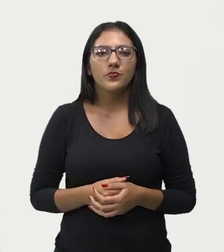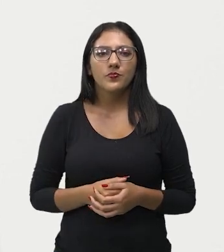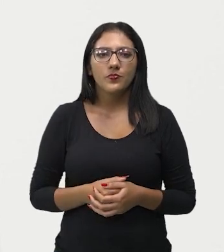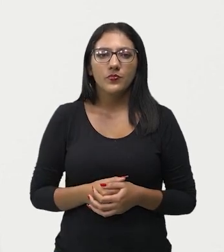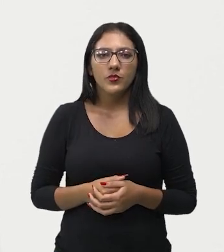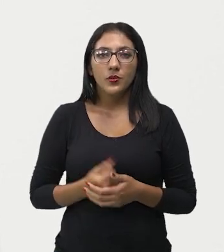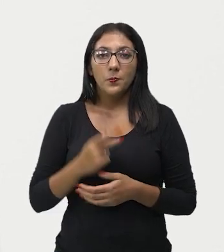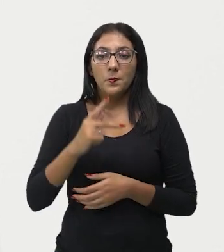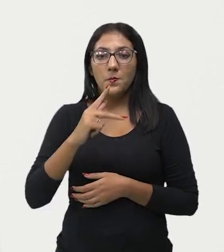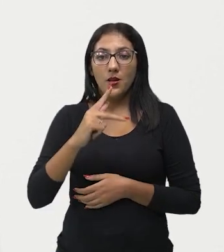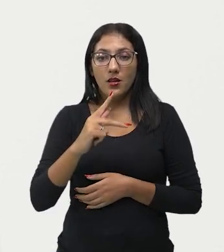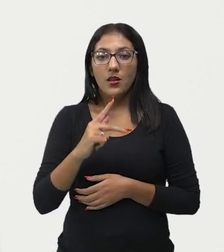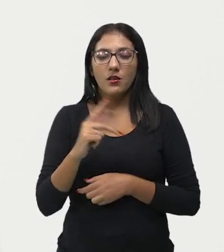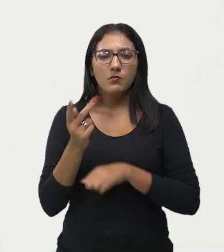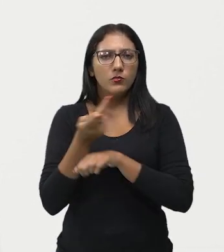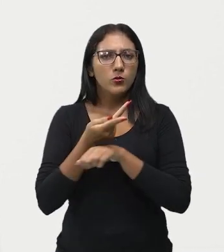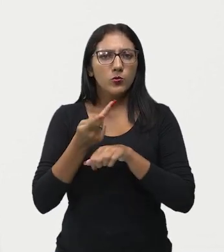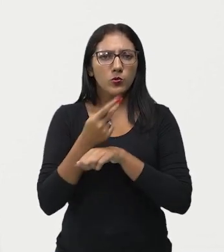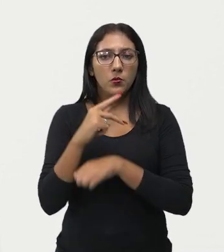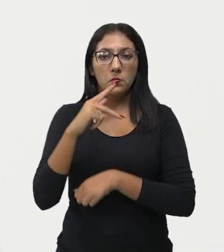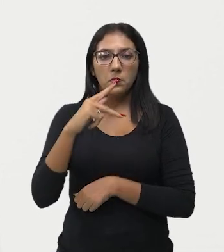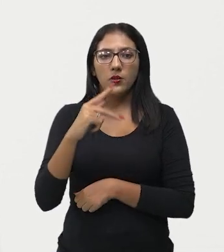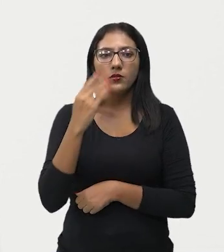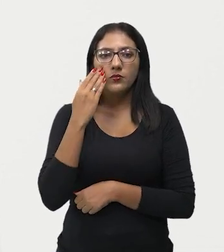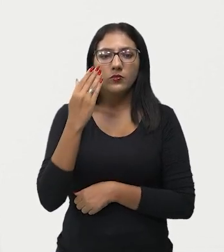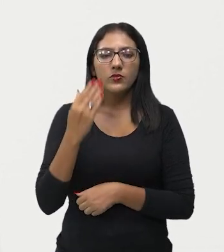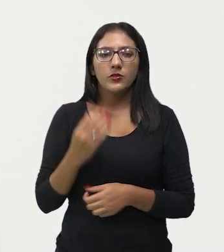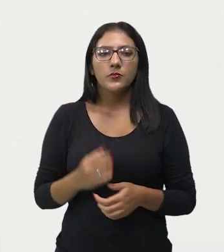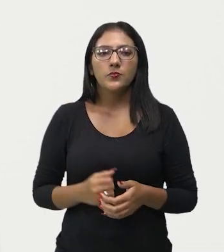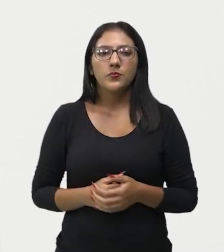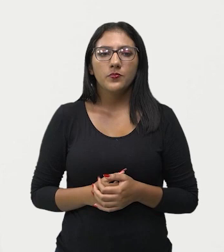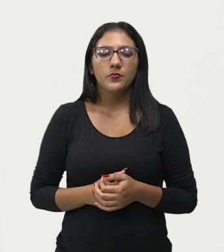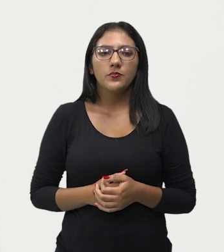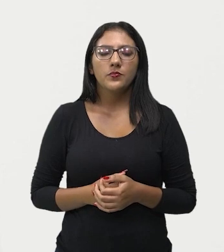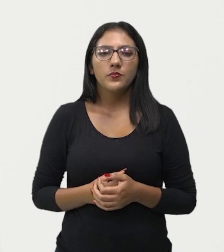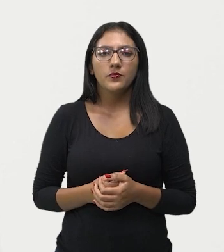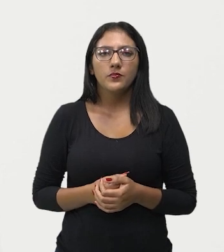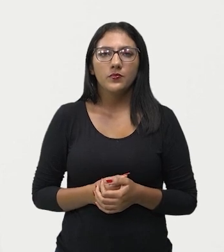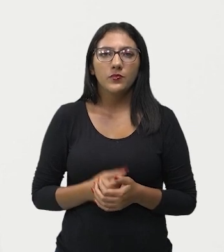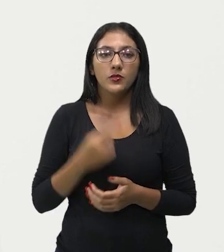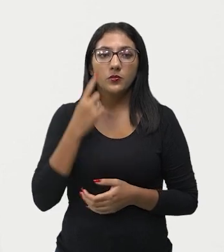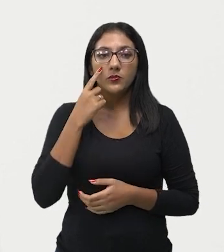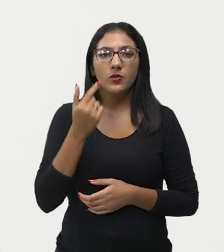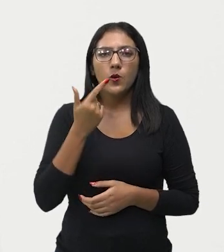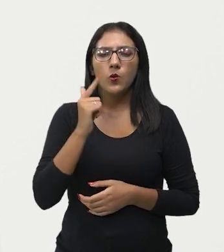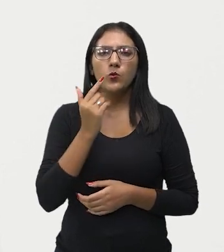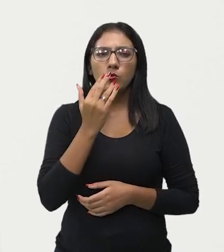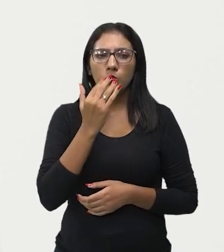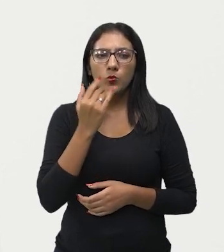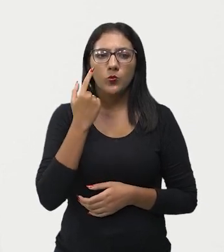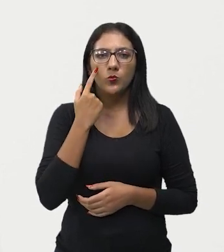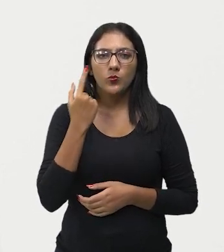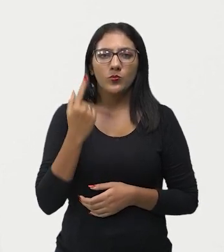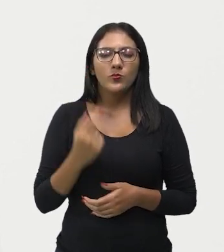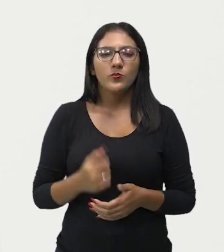Pardo está representado pela letra P, tá, pessoal? Então, vamos trocar a cor do pincel aqui.